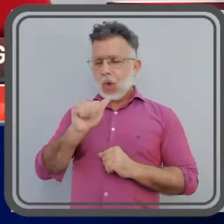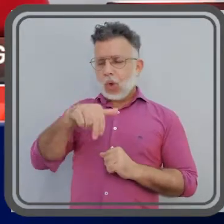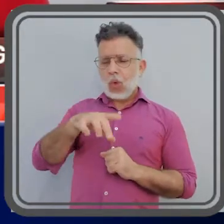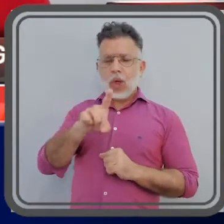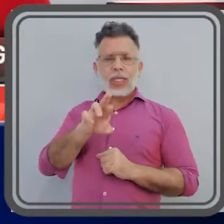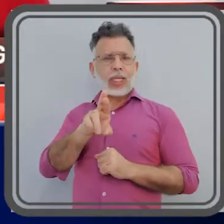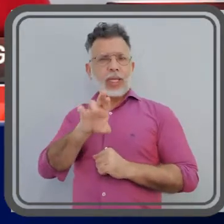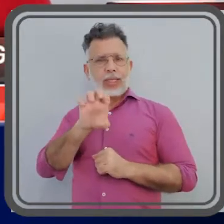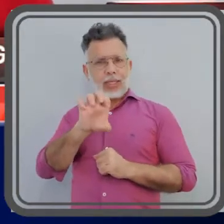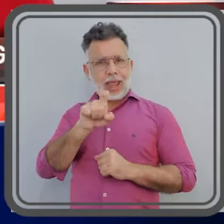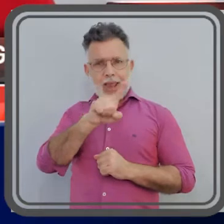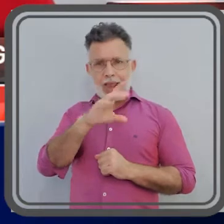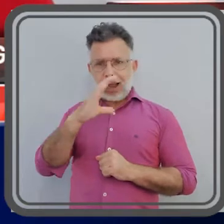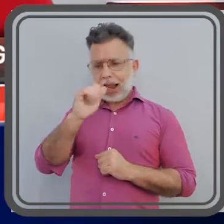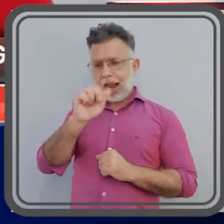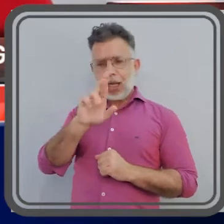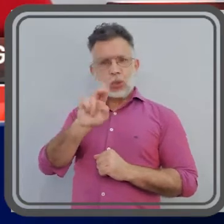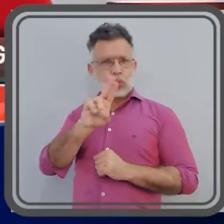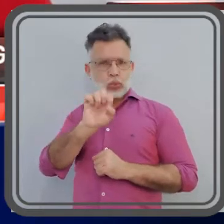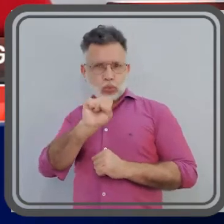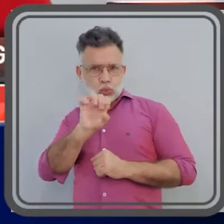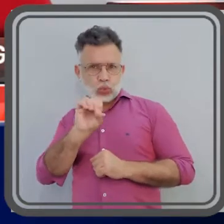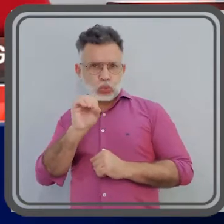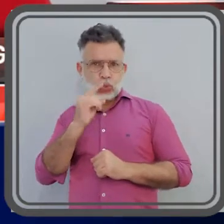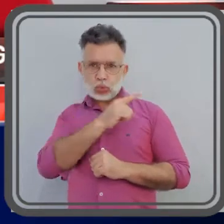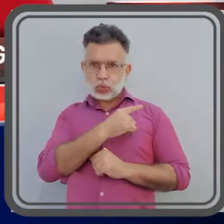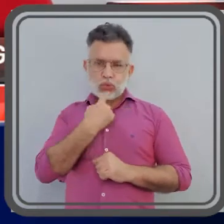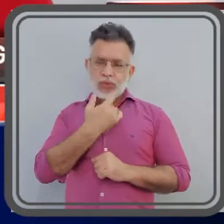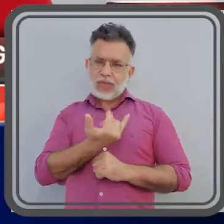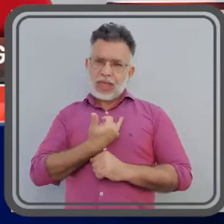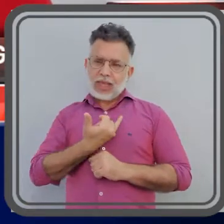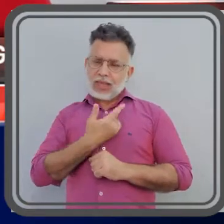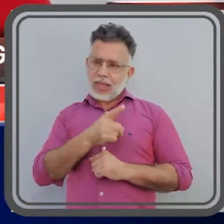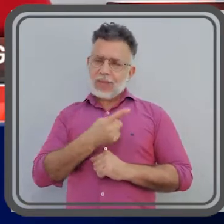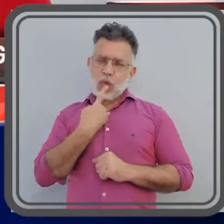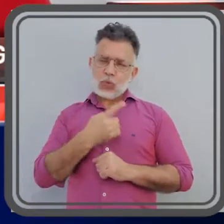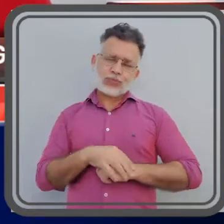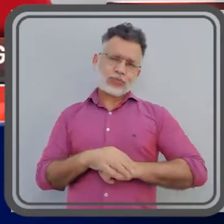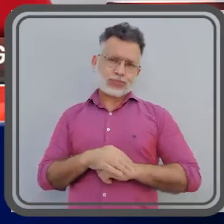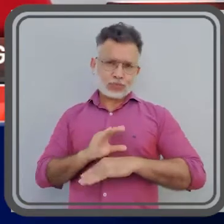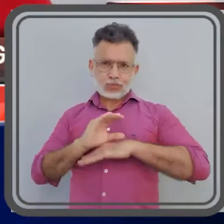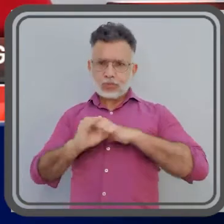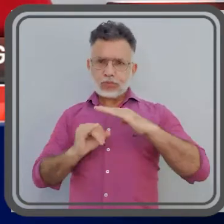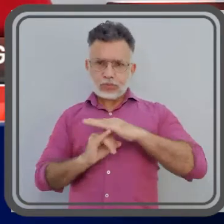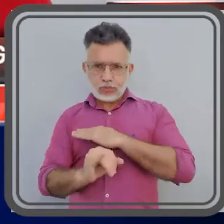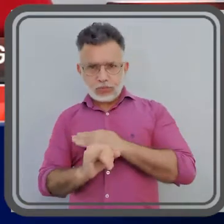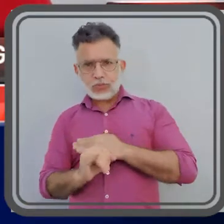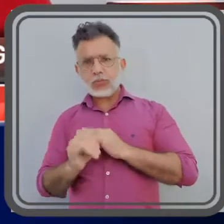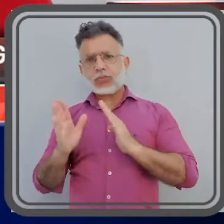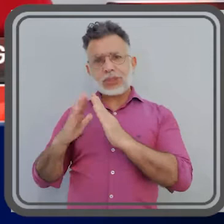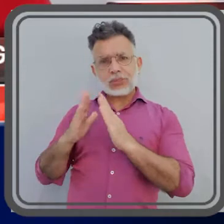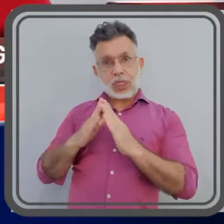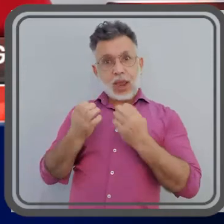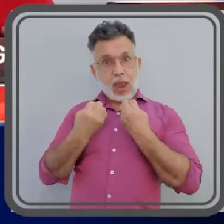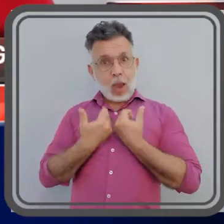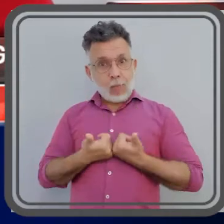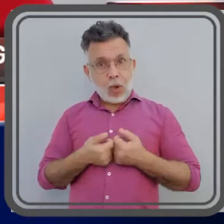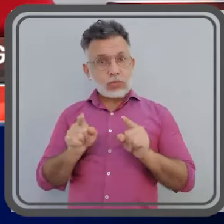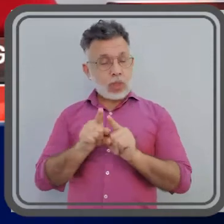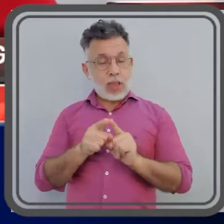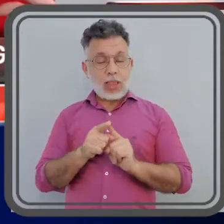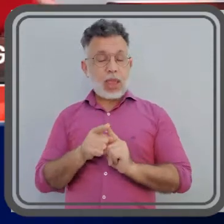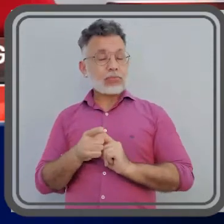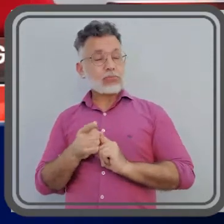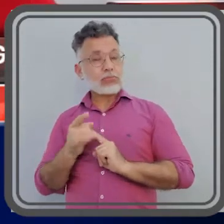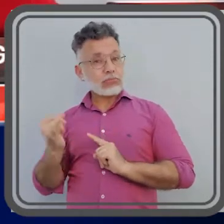fala, hein, Andrezão. Você sempre falou assim, cara, é melhor o fundo imobiliário, além de ser um bom investimento, ele também tem essa